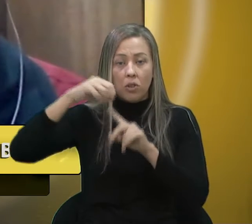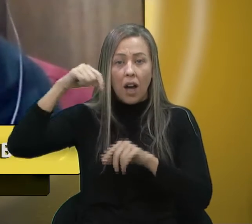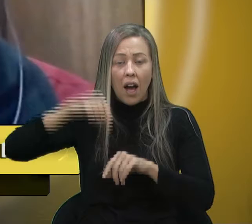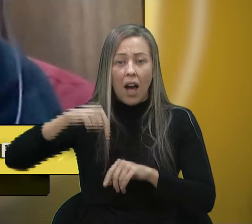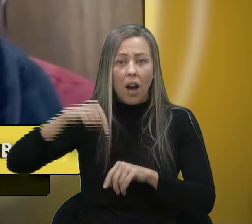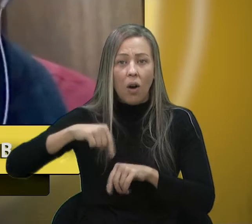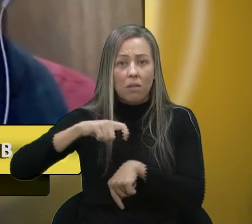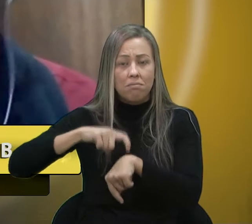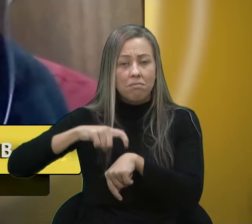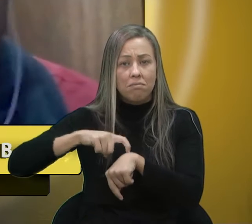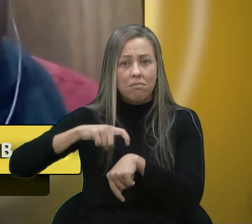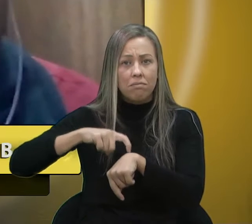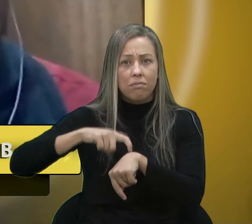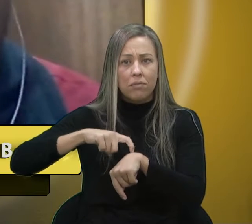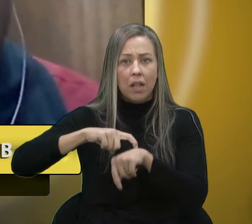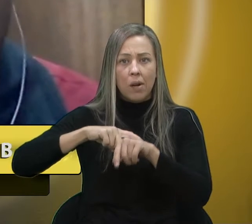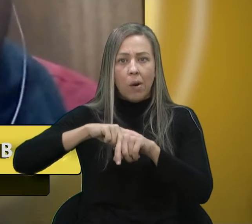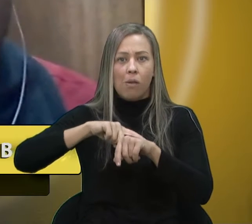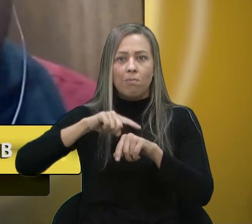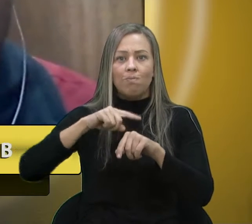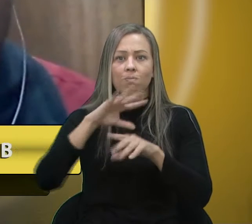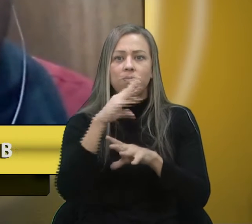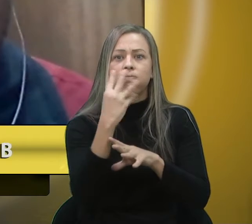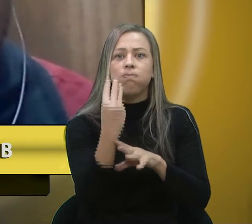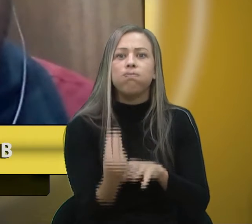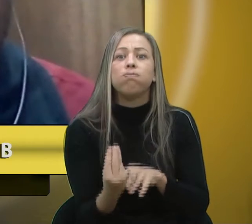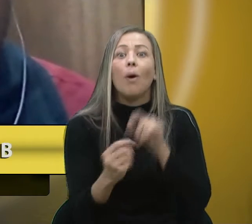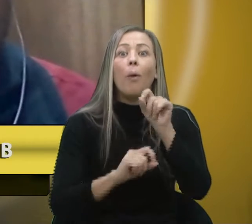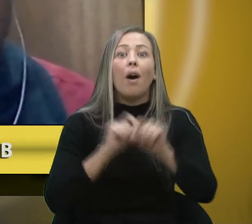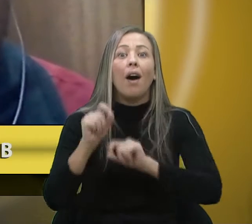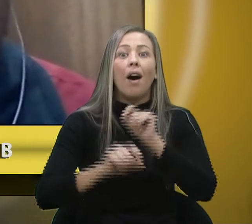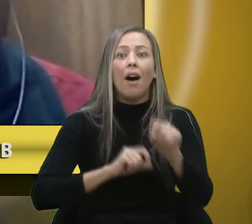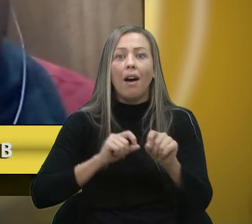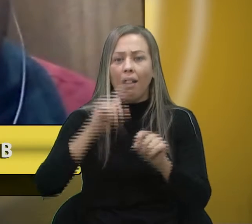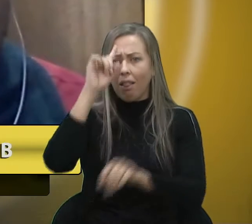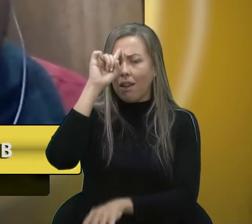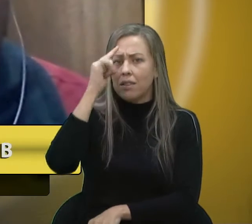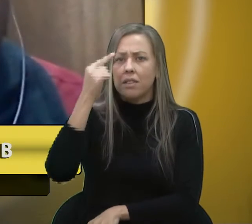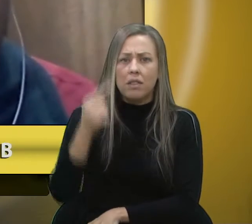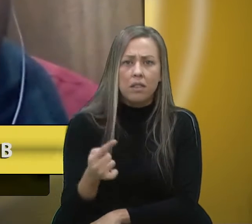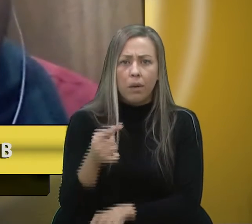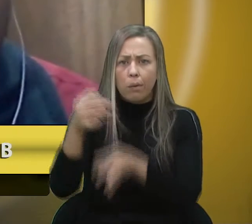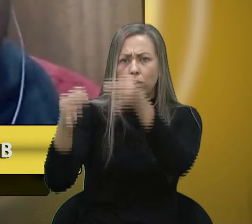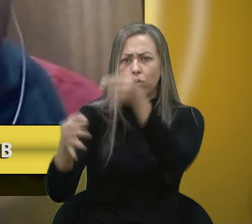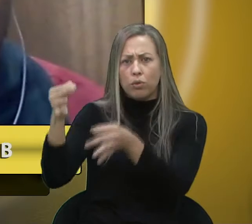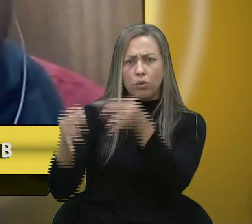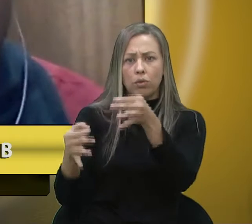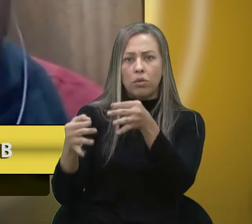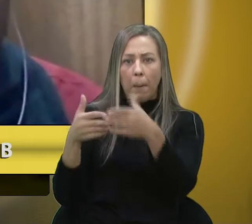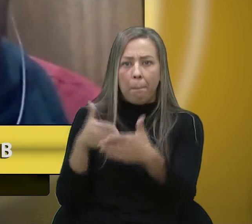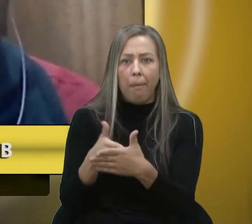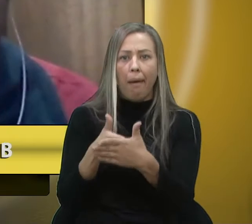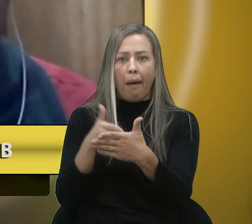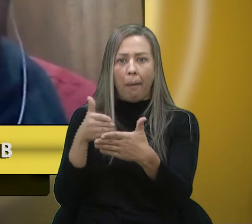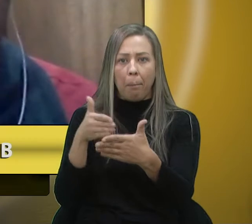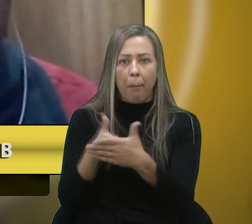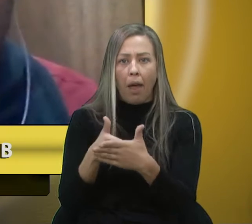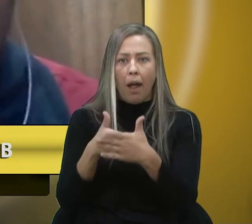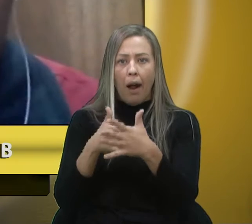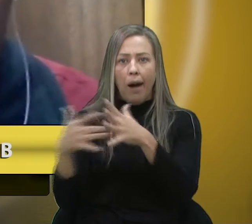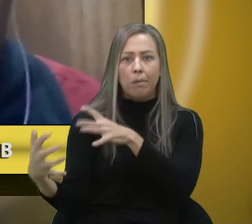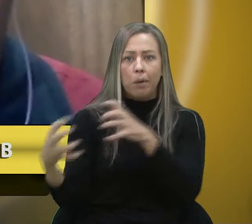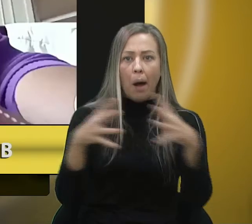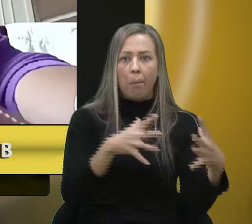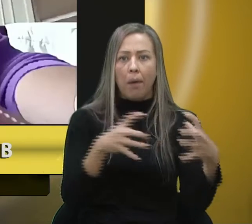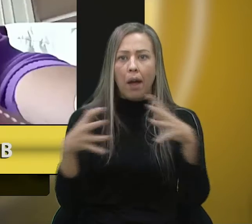de afunilamento, onde decisões jurídicas, embate jurídico, enfim...